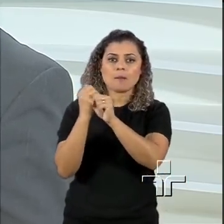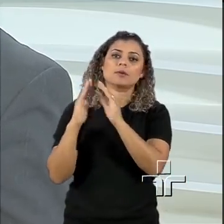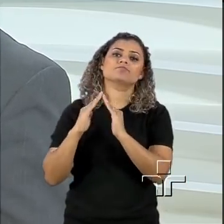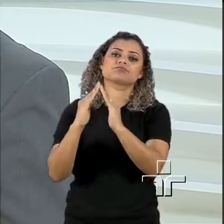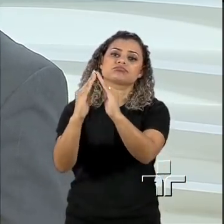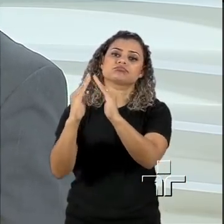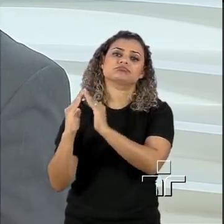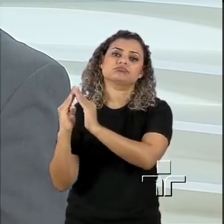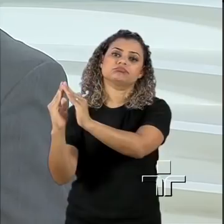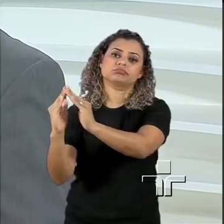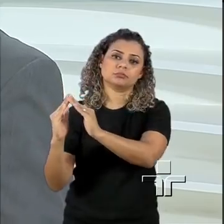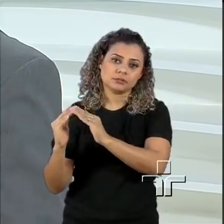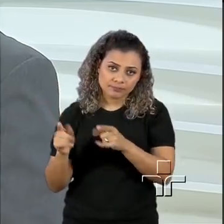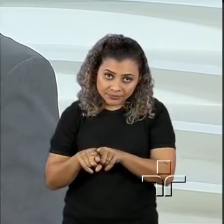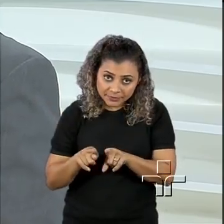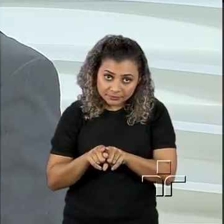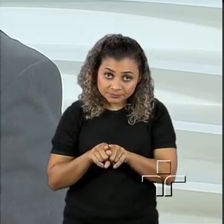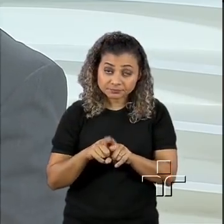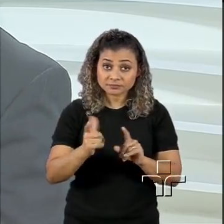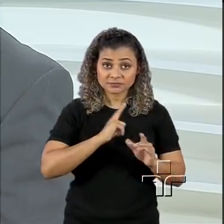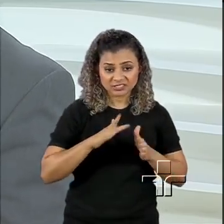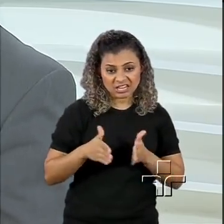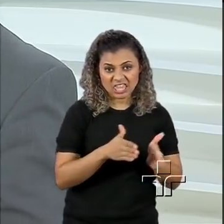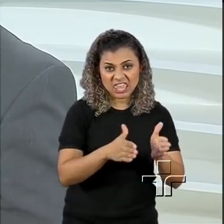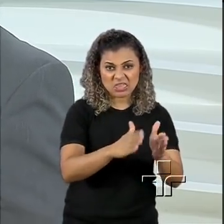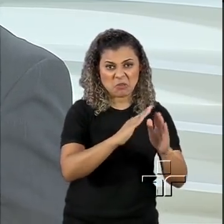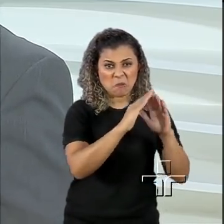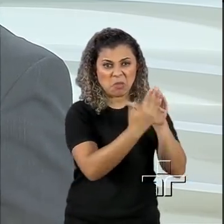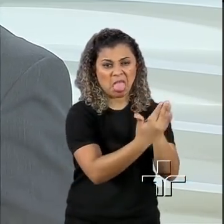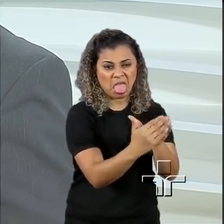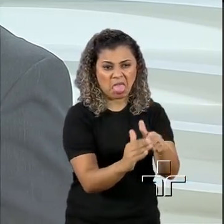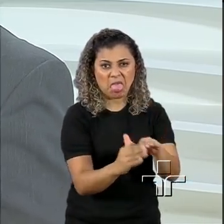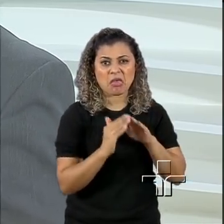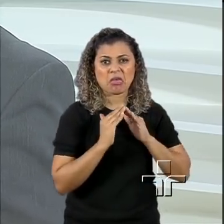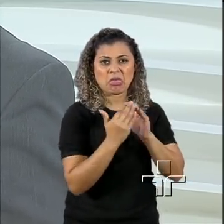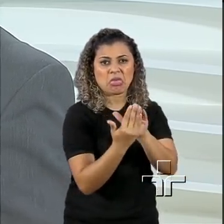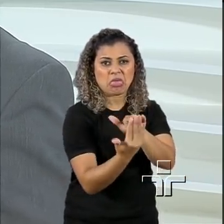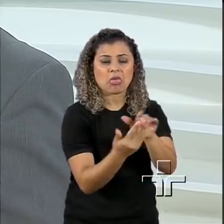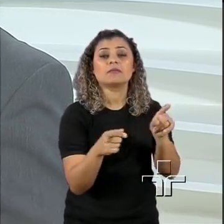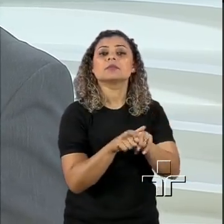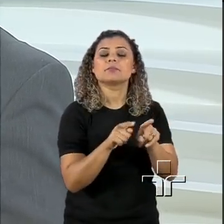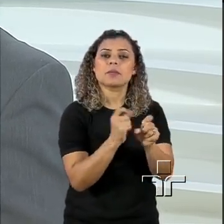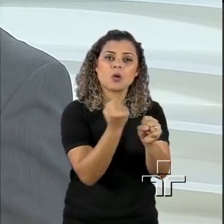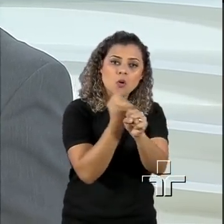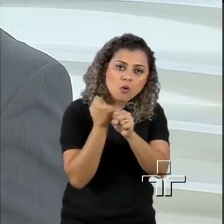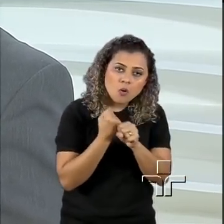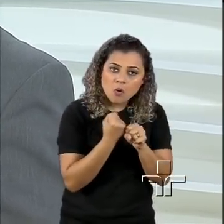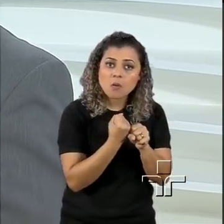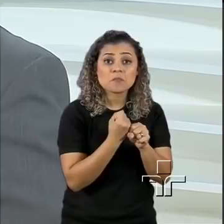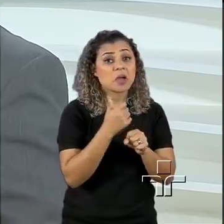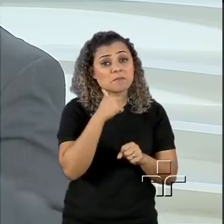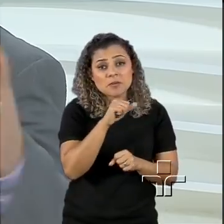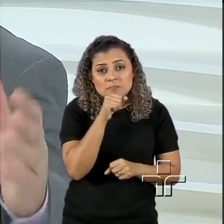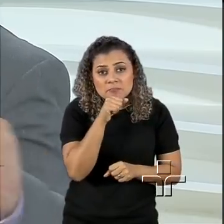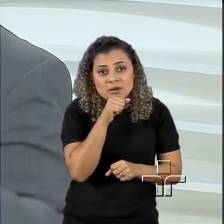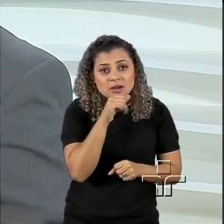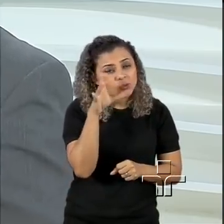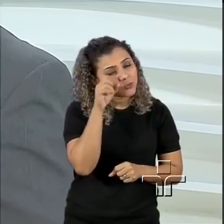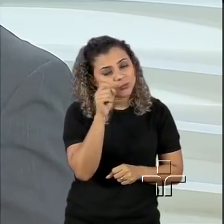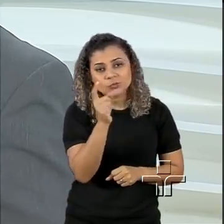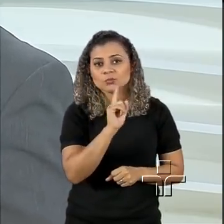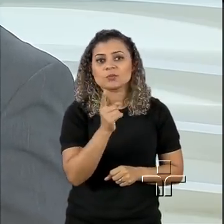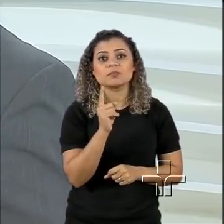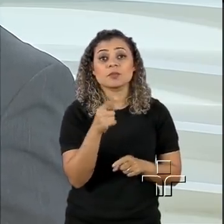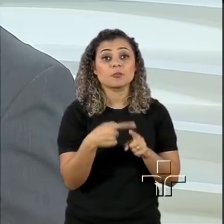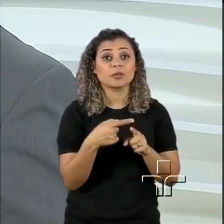em cima de encostas, que moravam em cima de barranca de rio, que a mãe não dormia à noite quando o